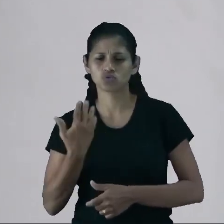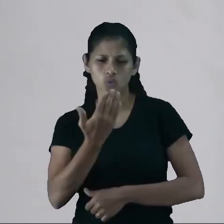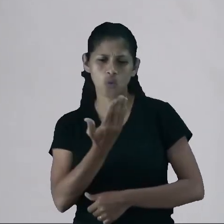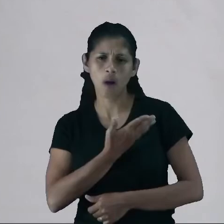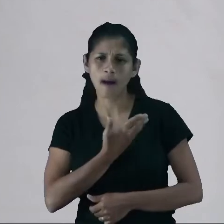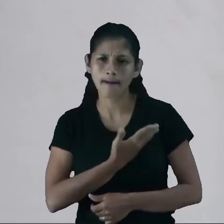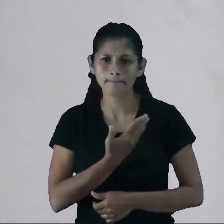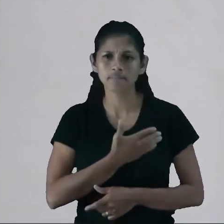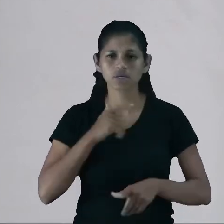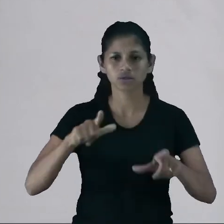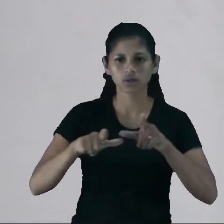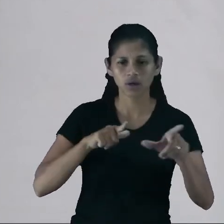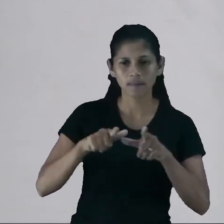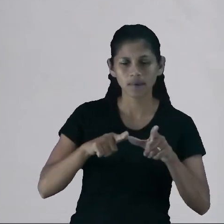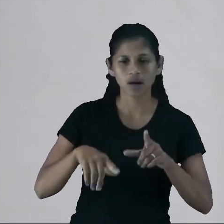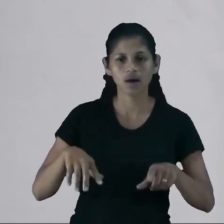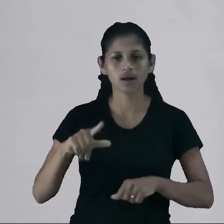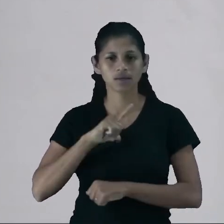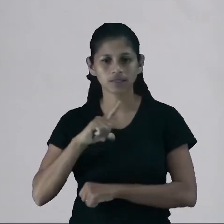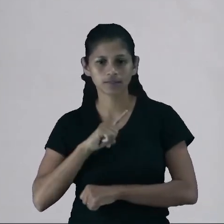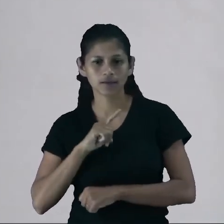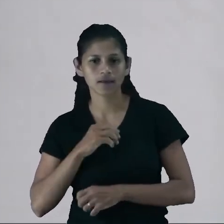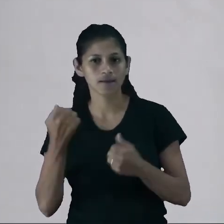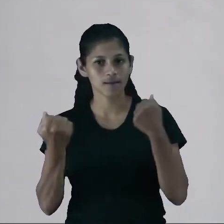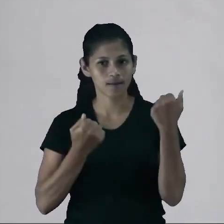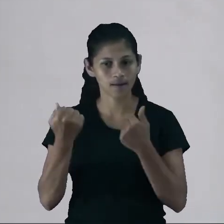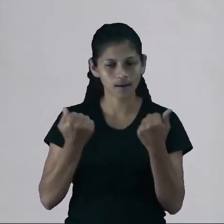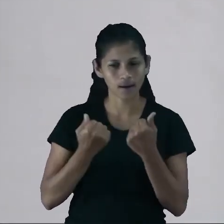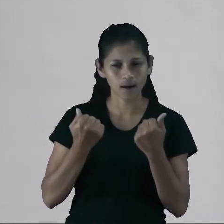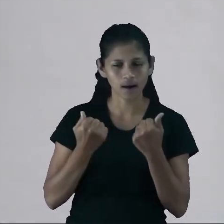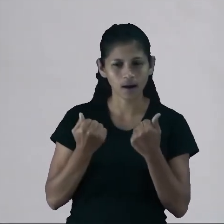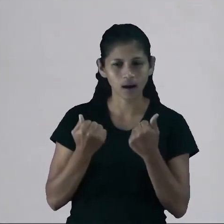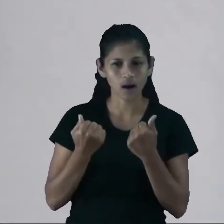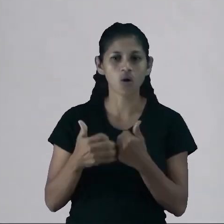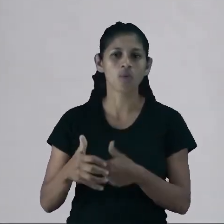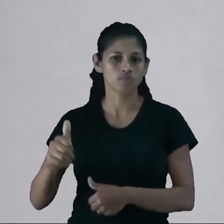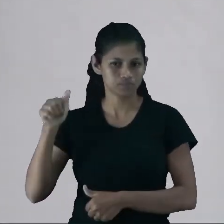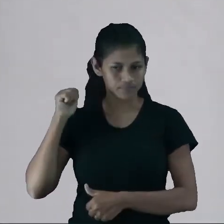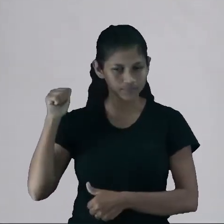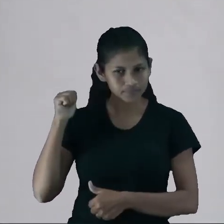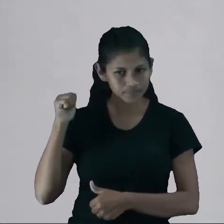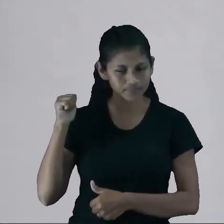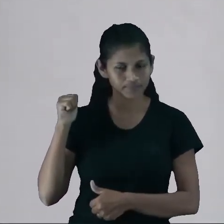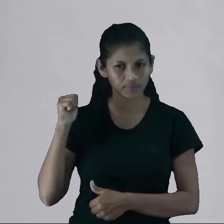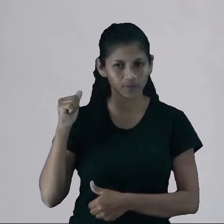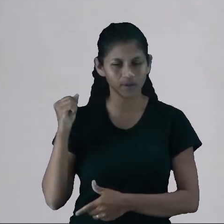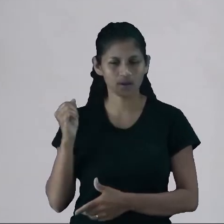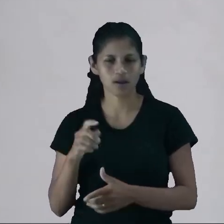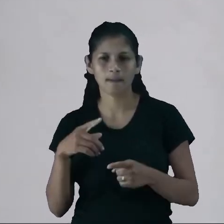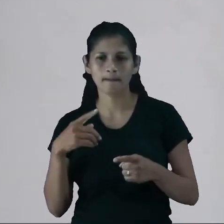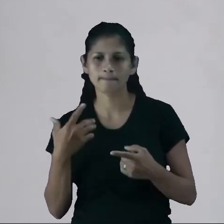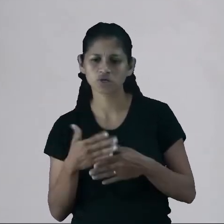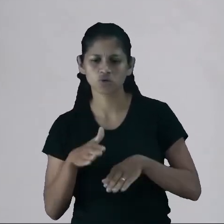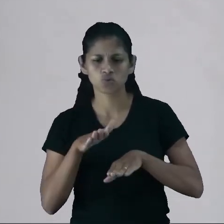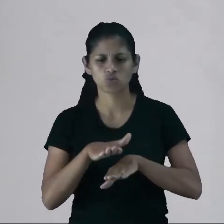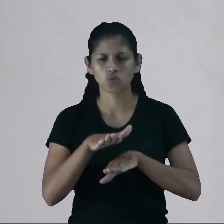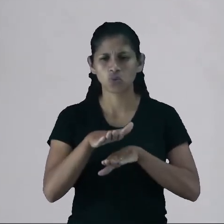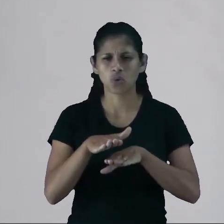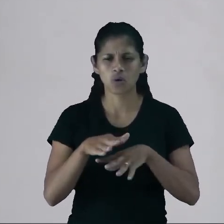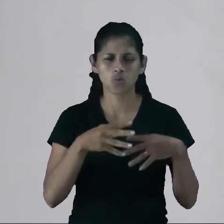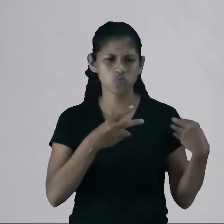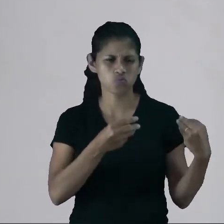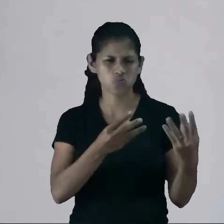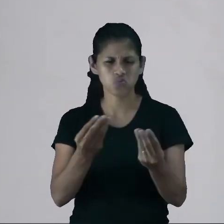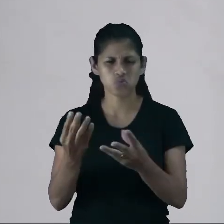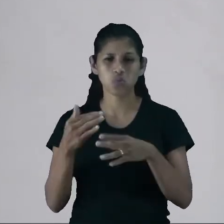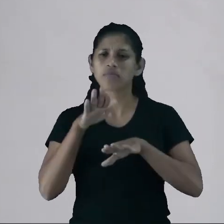vai também, você tem carro e ele também, daria o quê? Para estar dividindo ali, né, as caronas para não ter tantos carros, né,